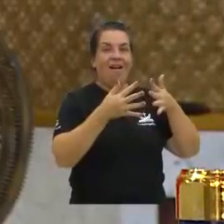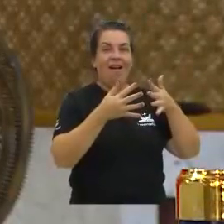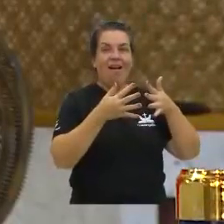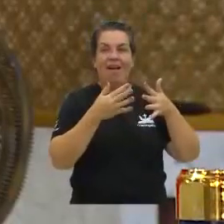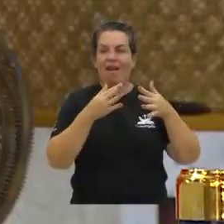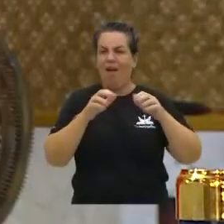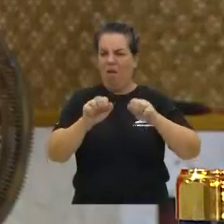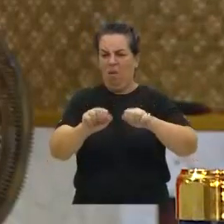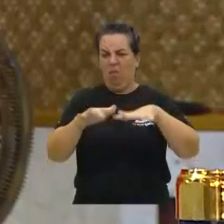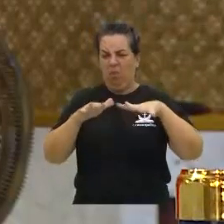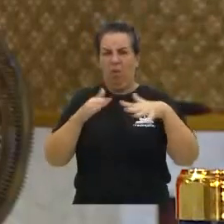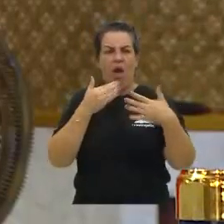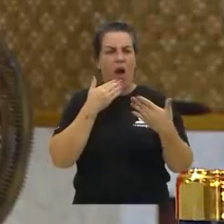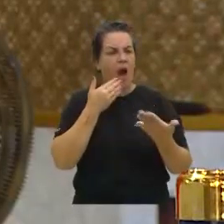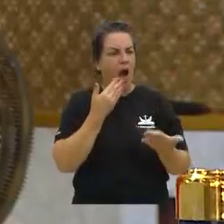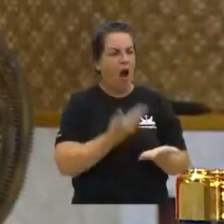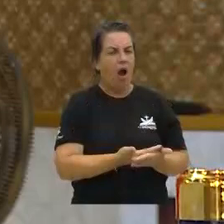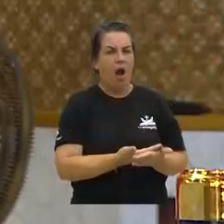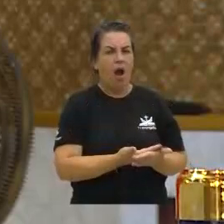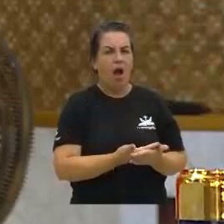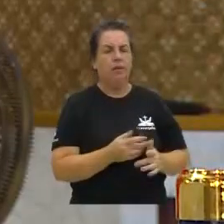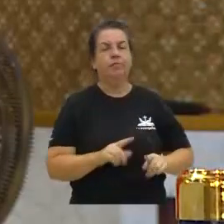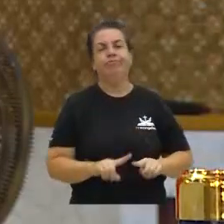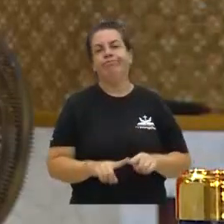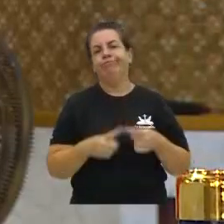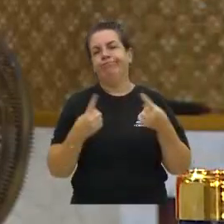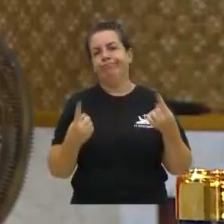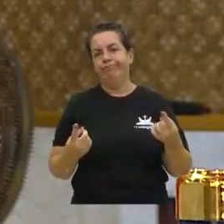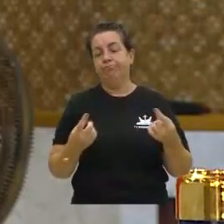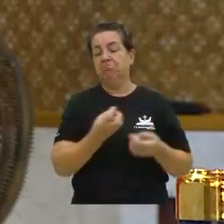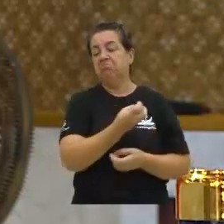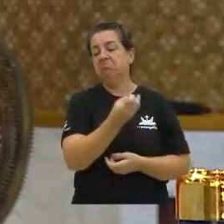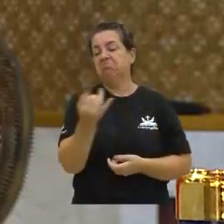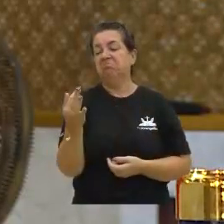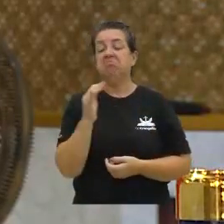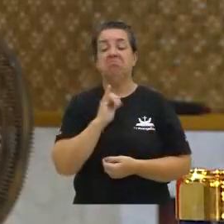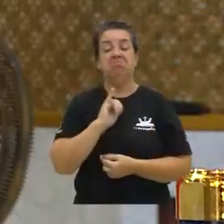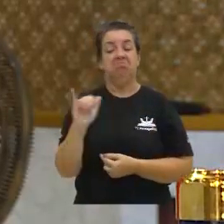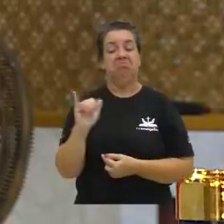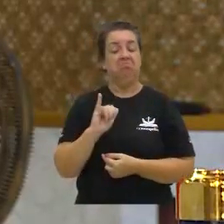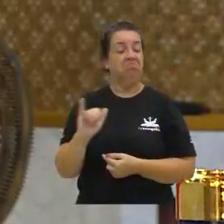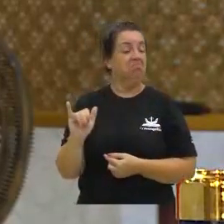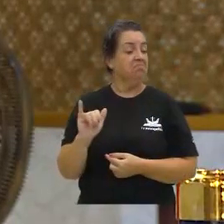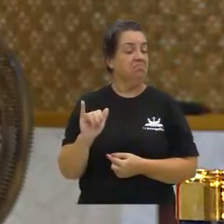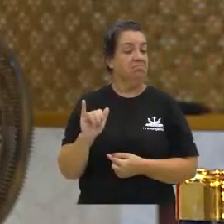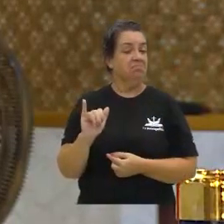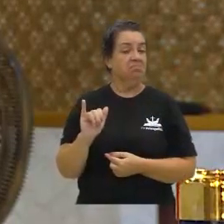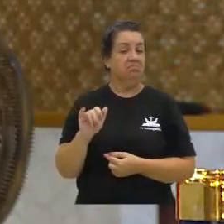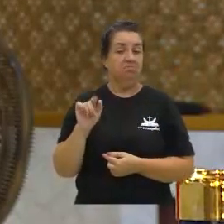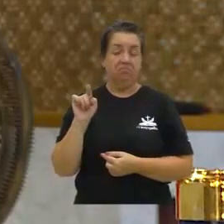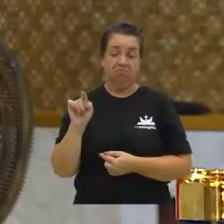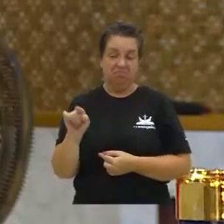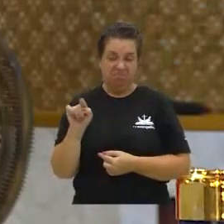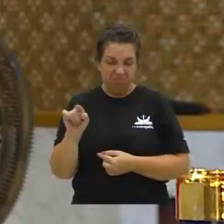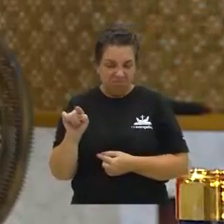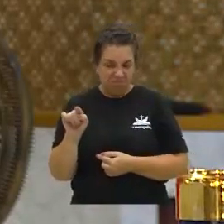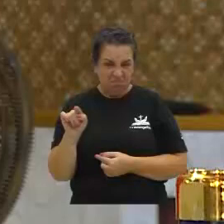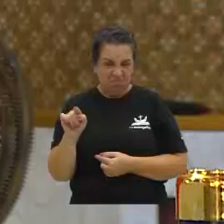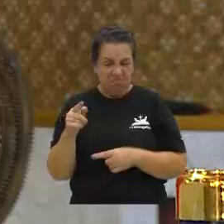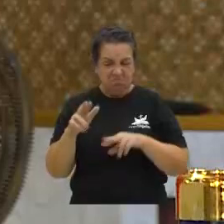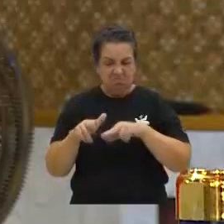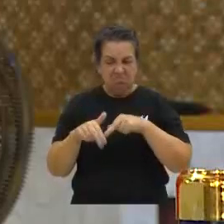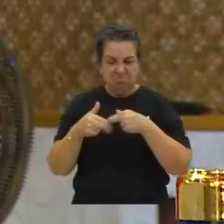ficaram admiradas. Mas alguns disseram: é por